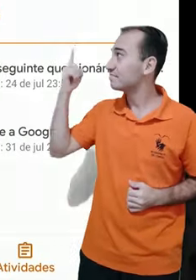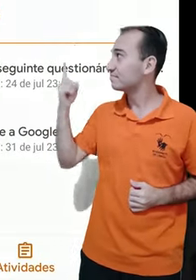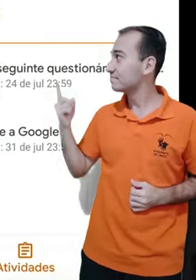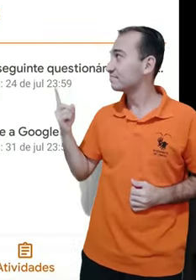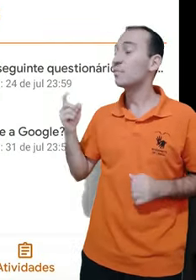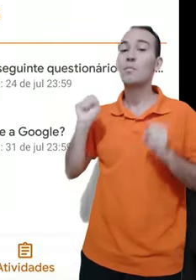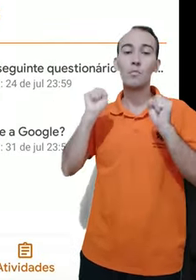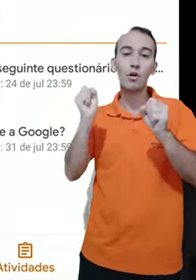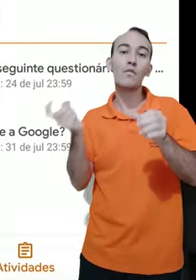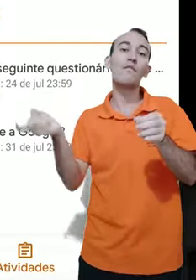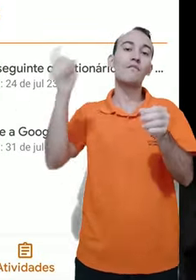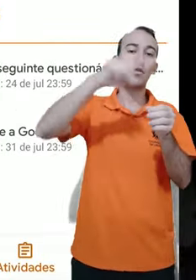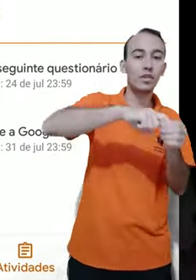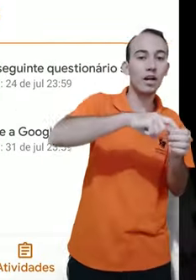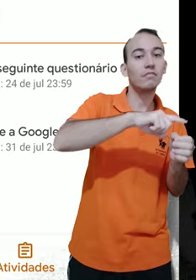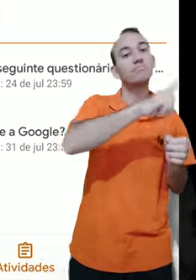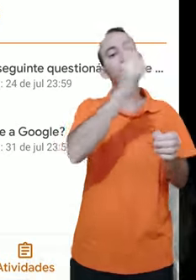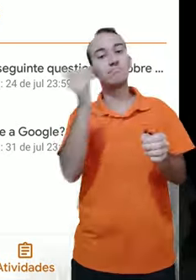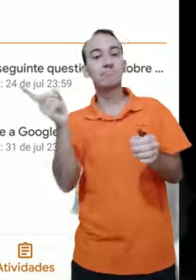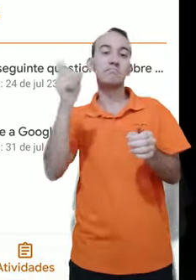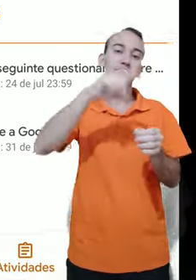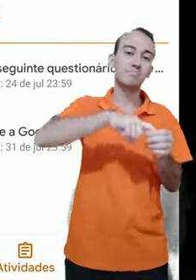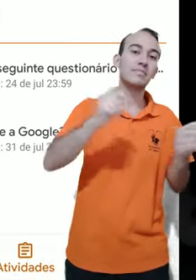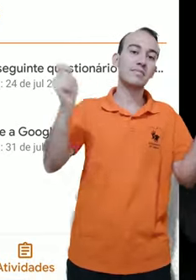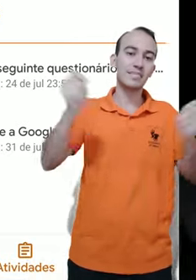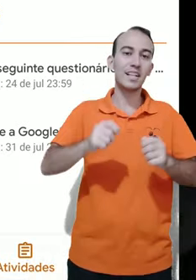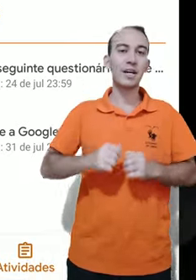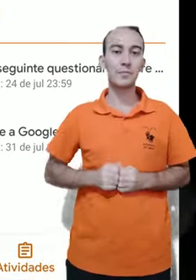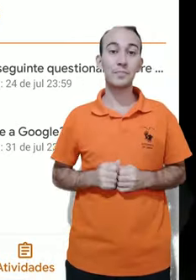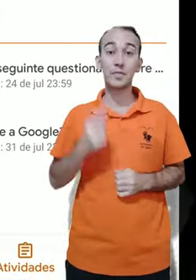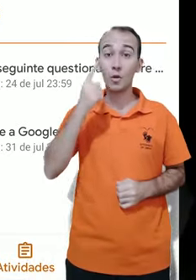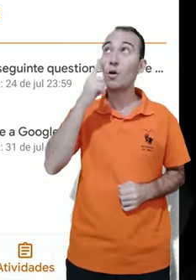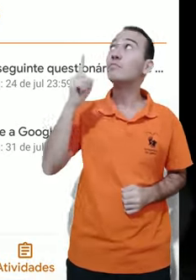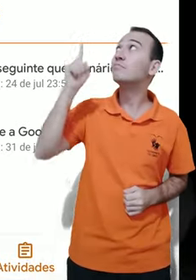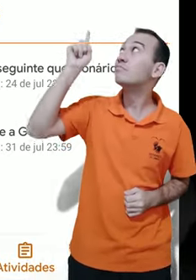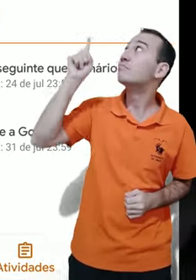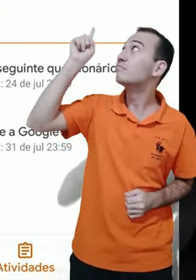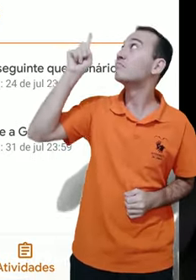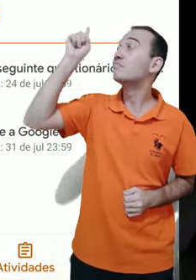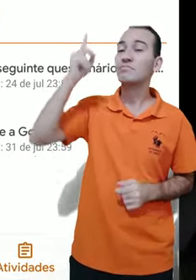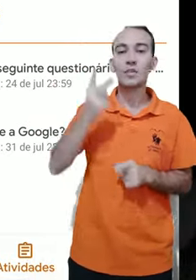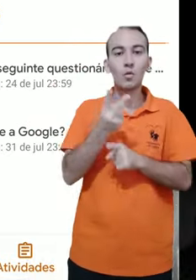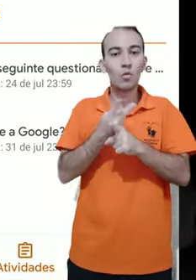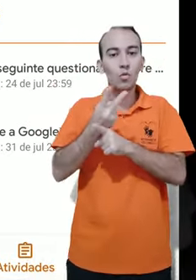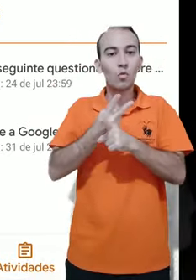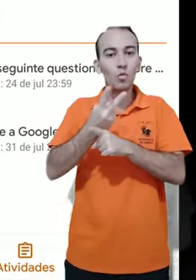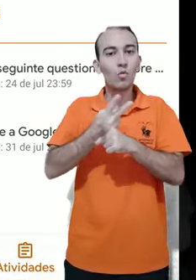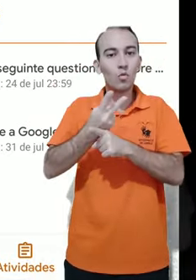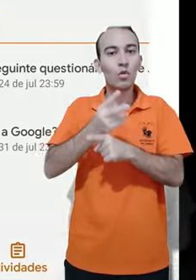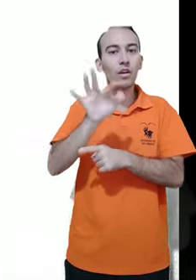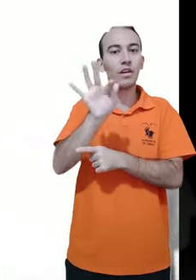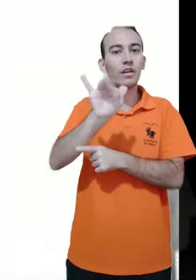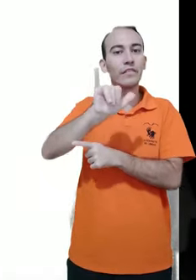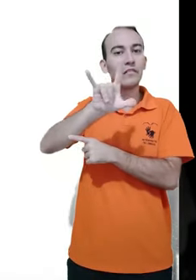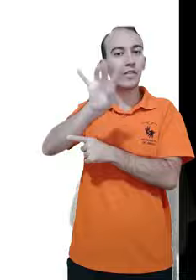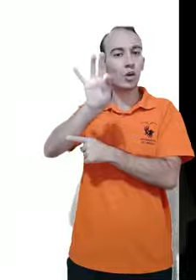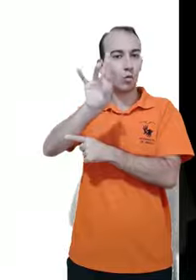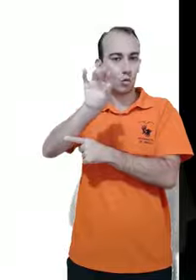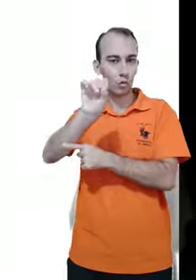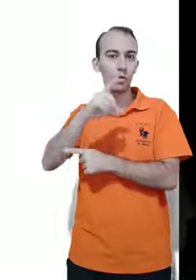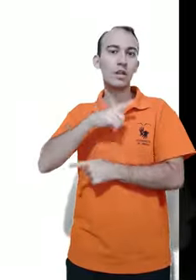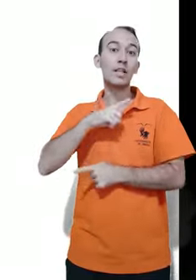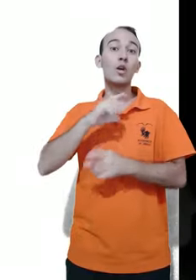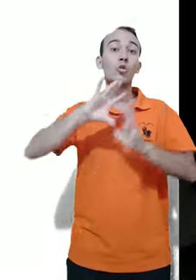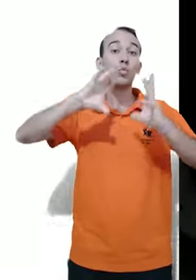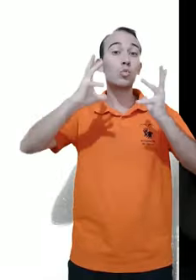esquerdo no canto superior direito da tela tem esse ícone filtrar ao clicar nele você consegue visualizar todos